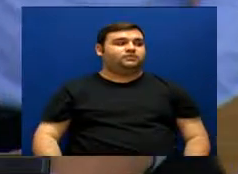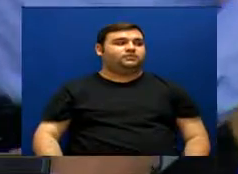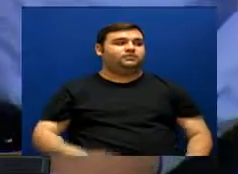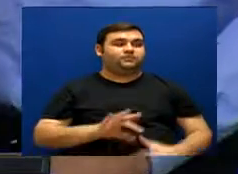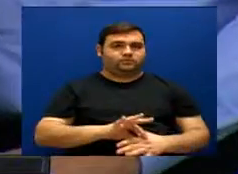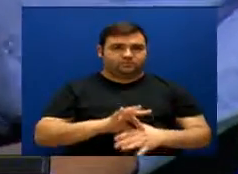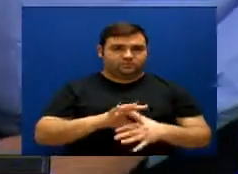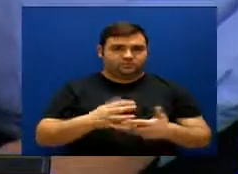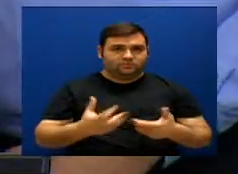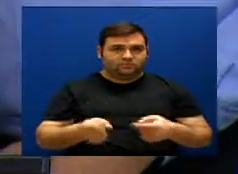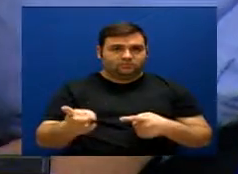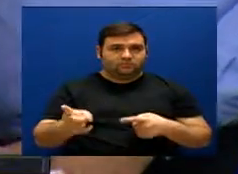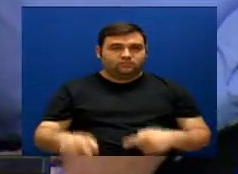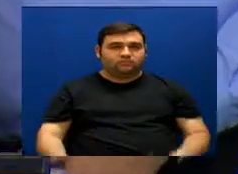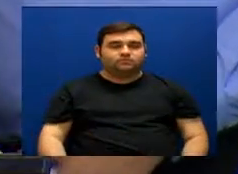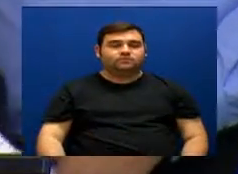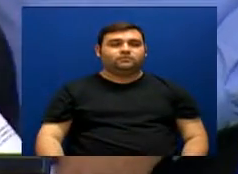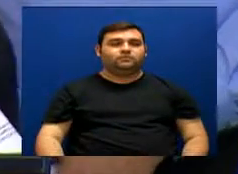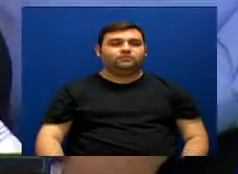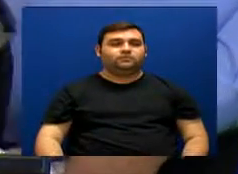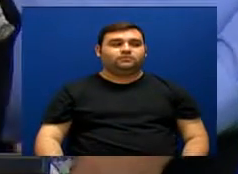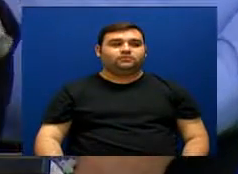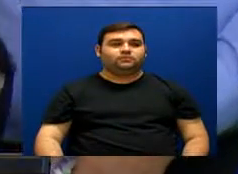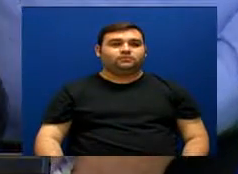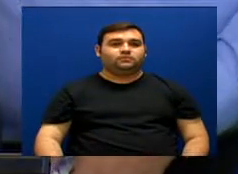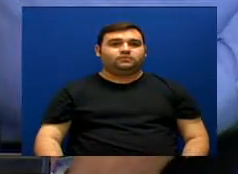Como líder, vai falar?